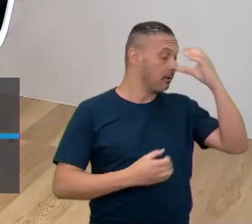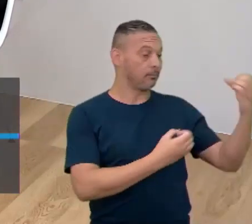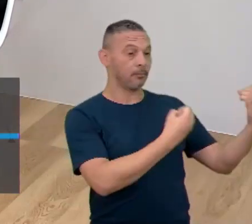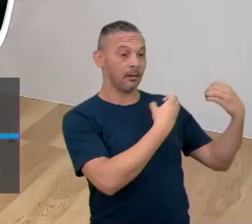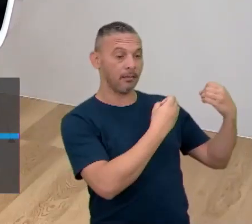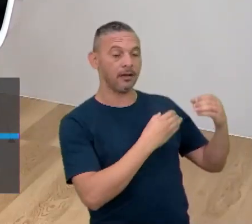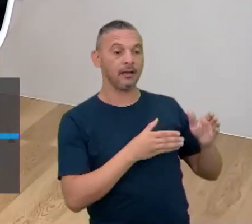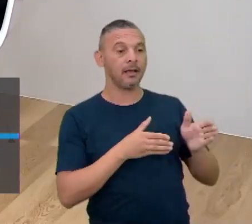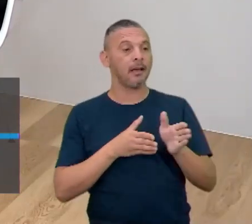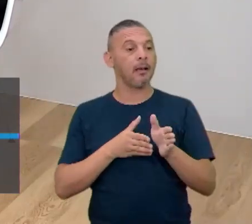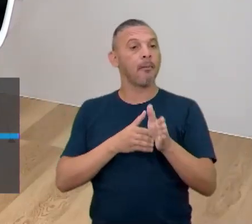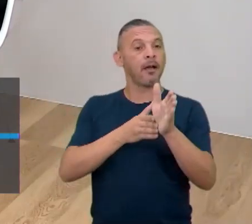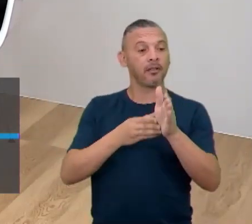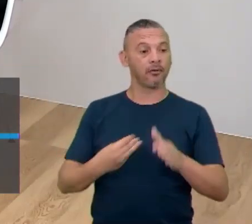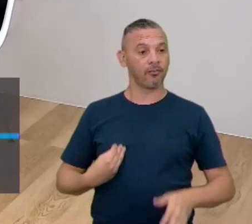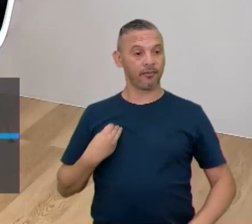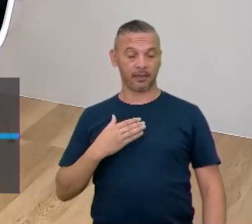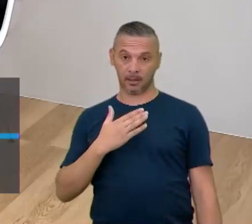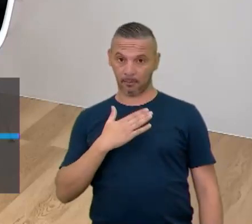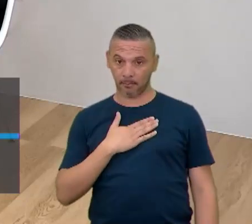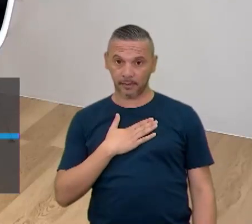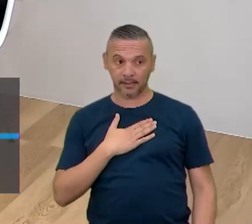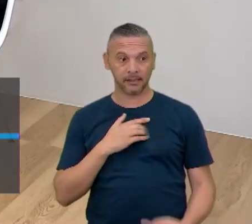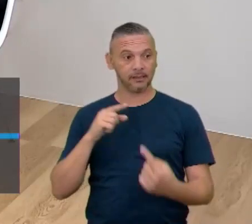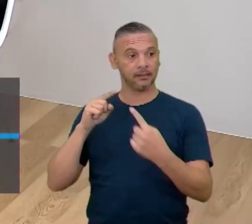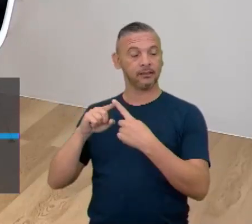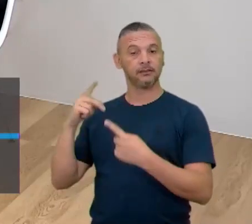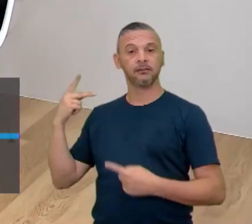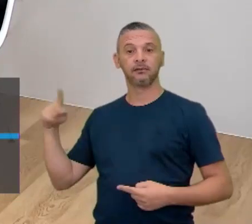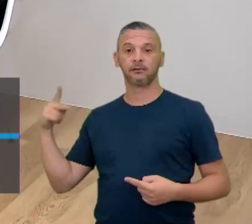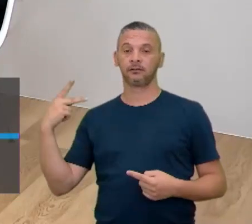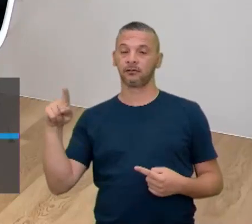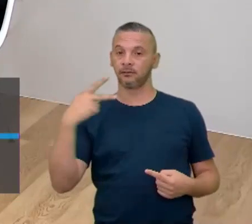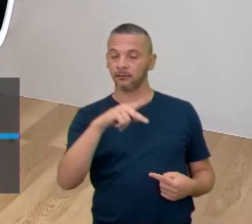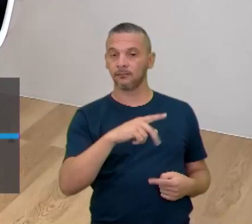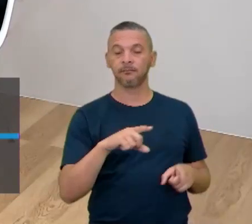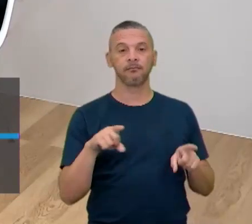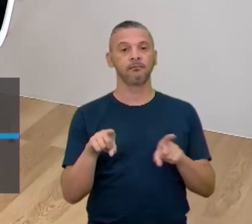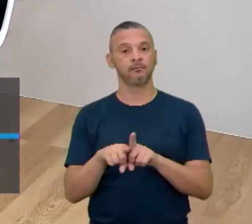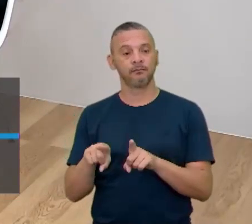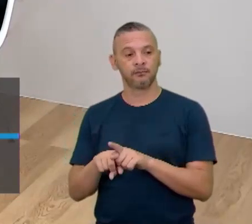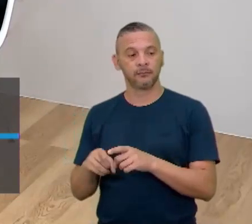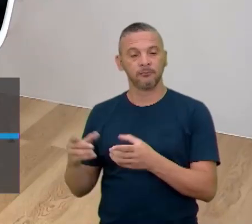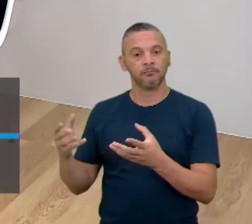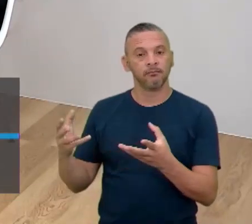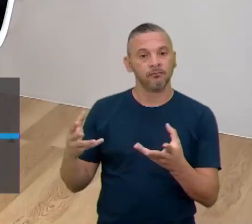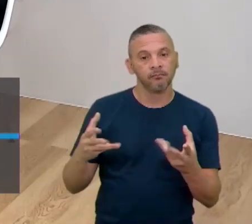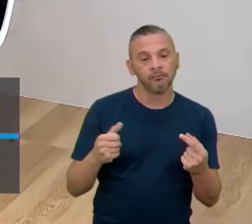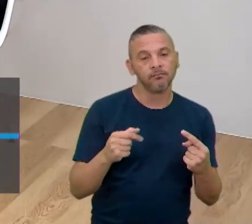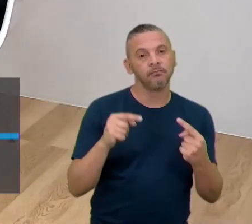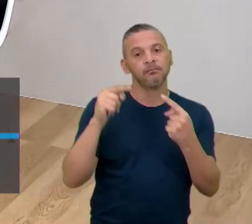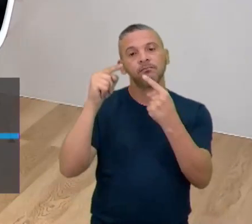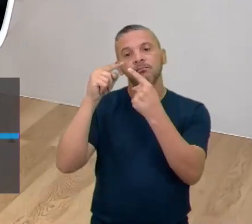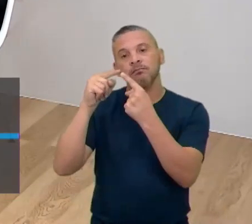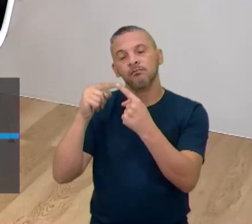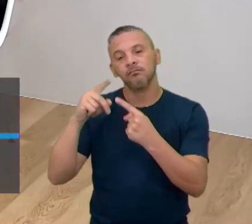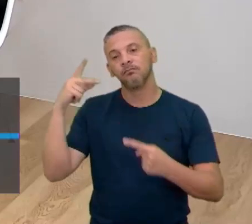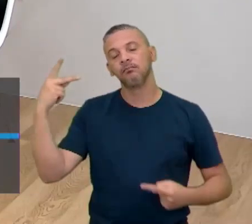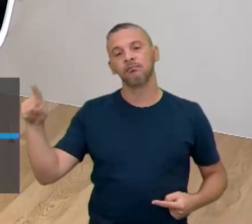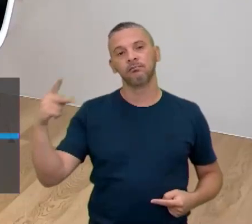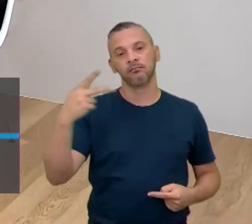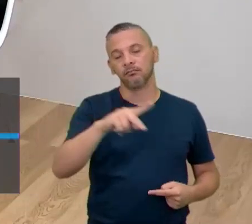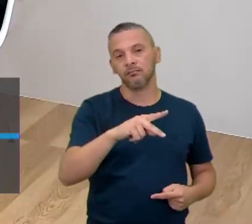os seus padrões estéticos. Você conseguiu aprimorar os seus sentidos